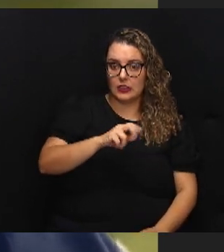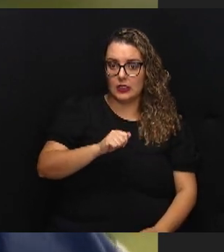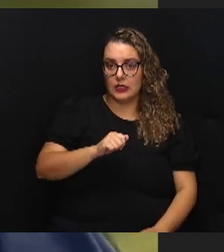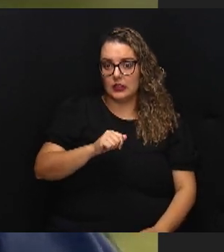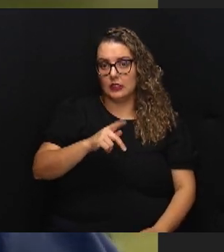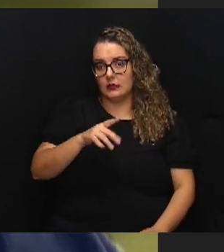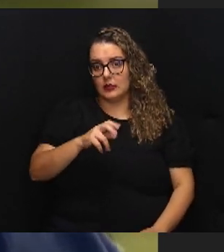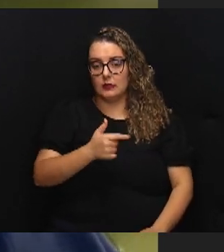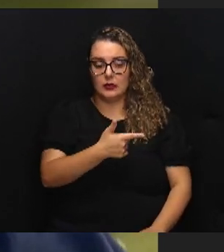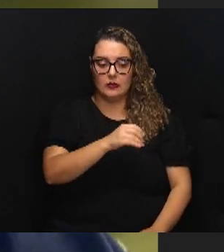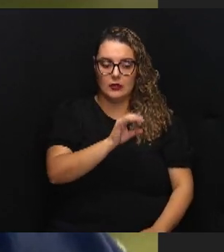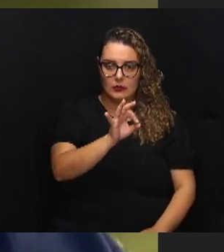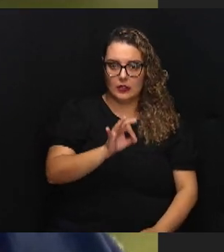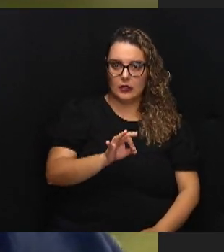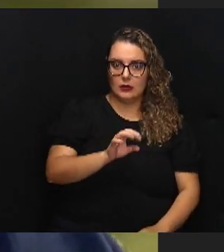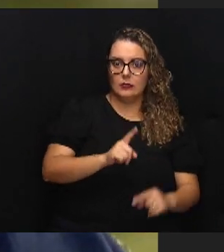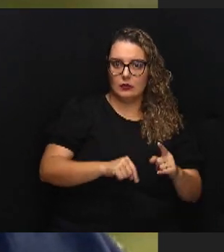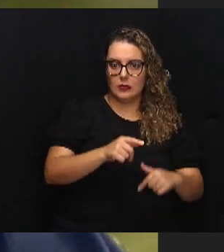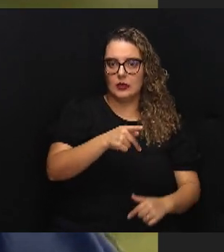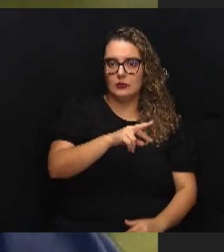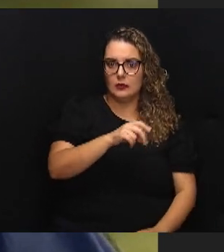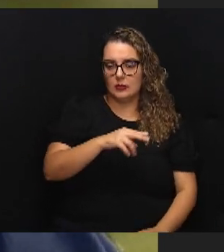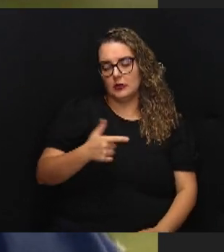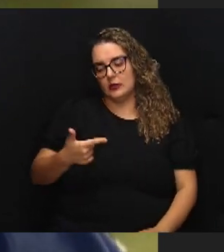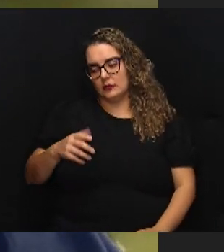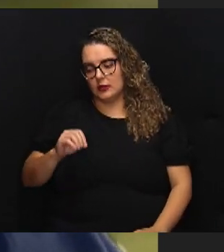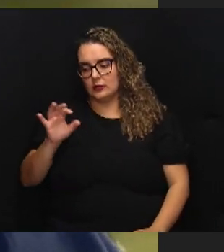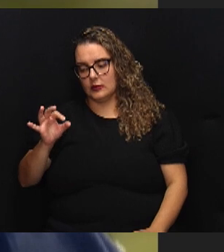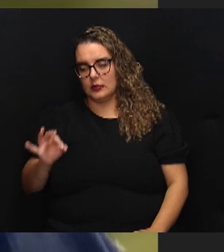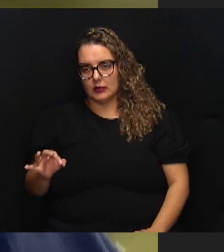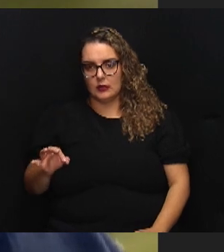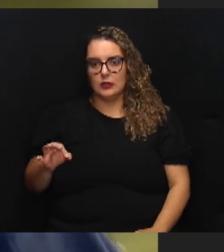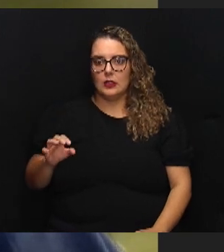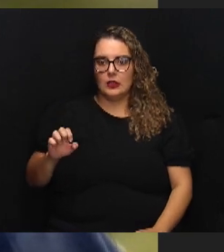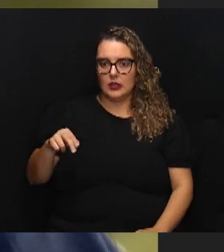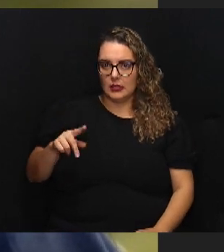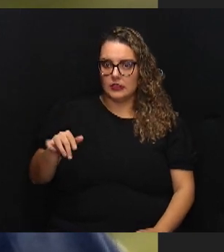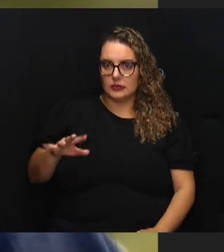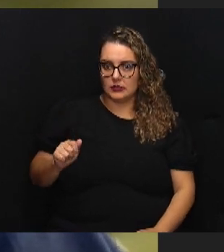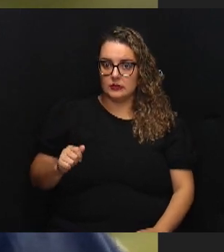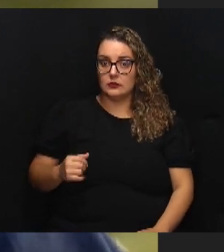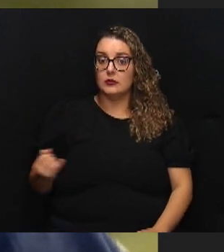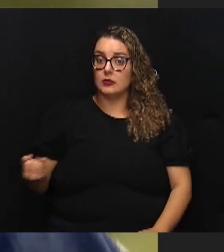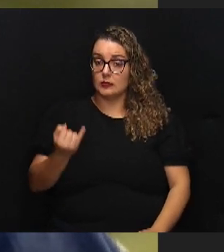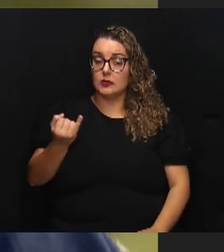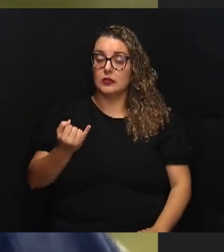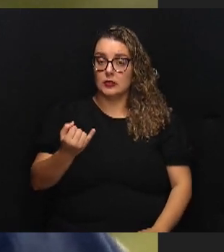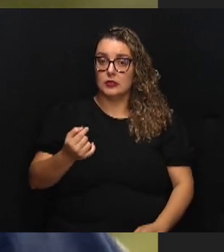matéria-prima, 20% são essas enzimas. Então, mostra a relevância econômica